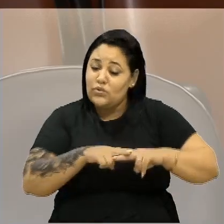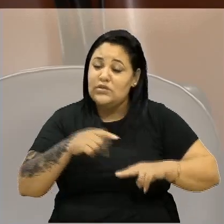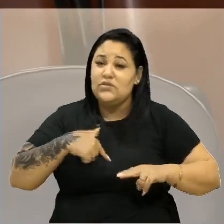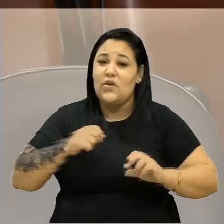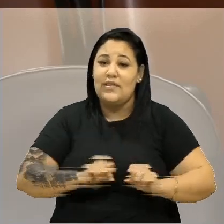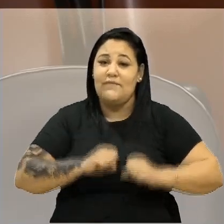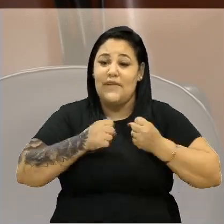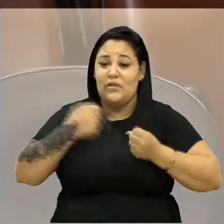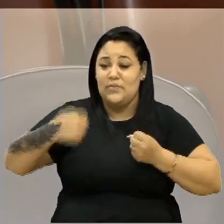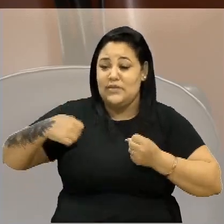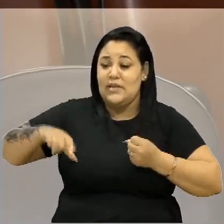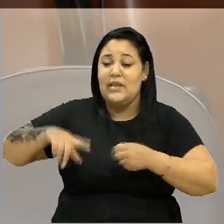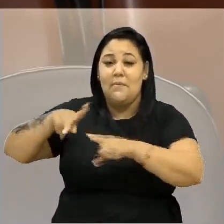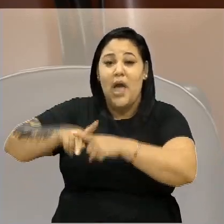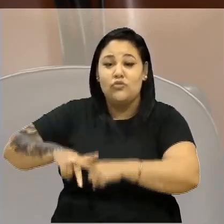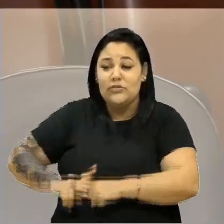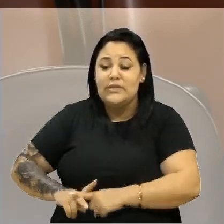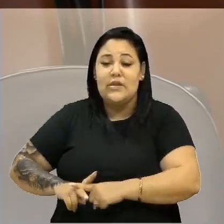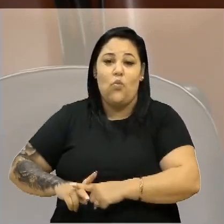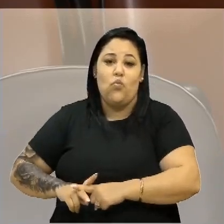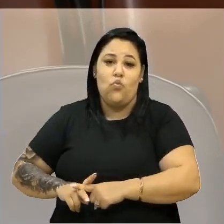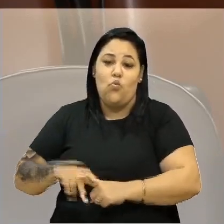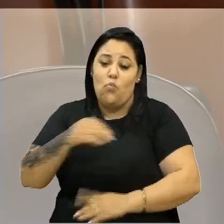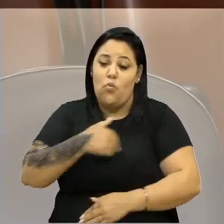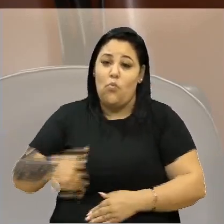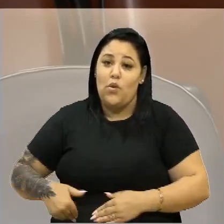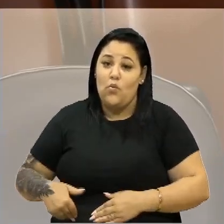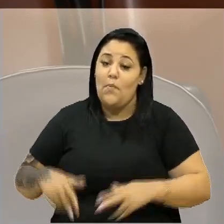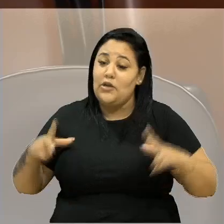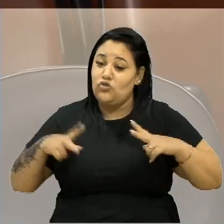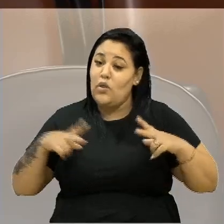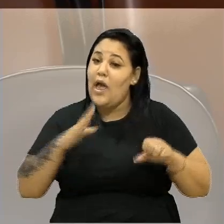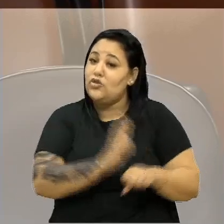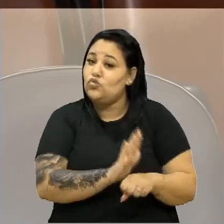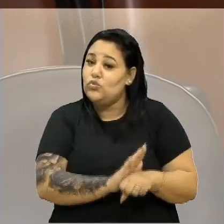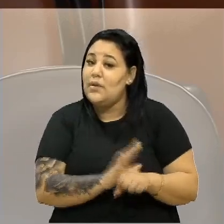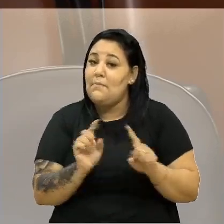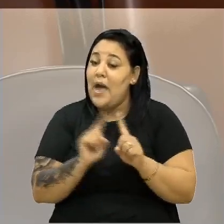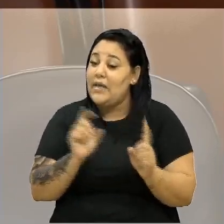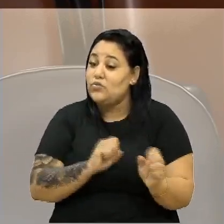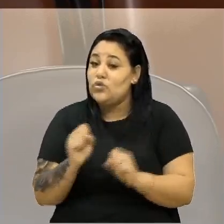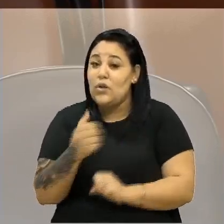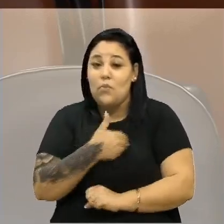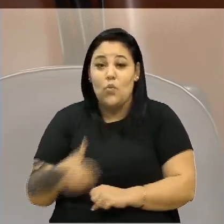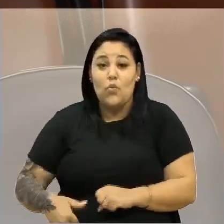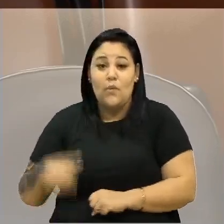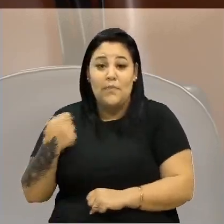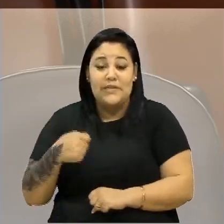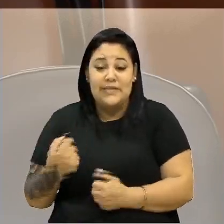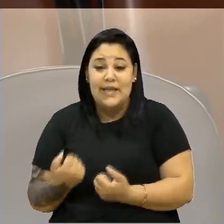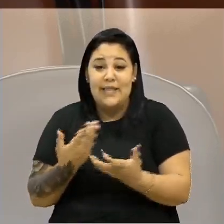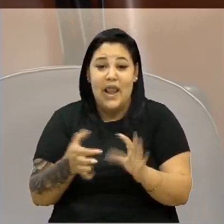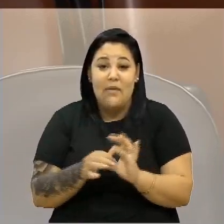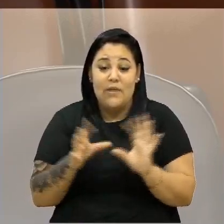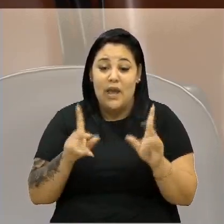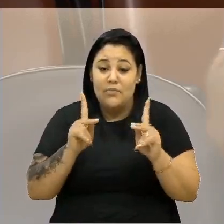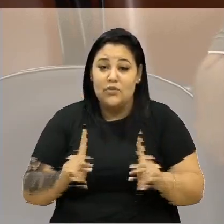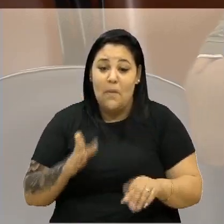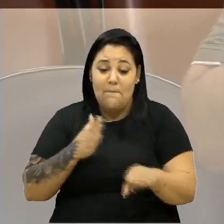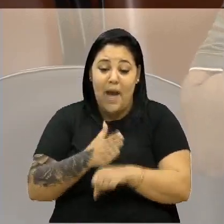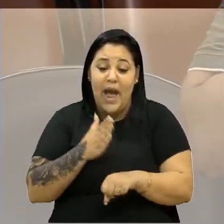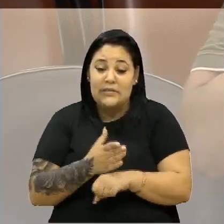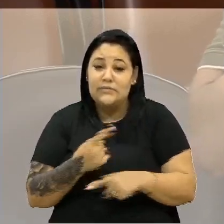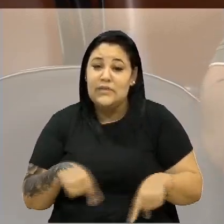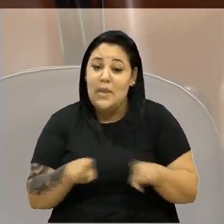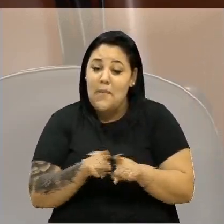do poder público. O poder privado pode auxiliar e as pessoas se engajar, mas o poder público tem que dar essa liberdade das pessoas frequentarem